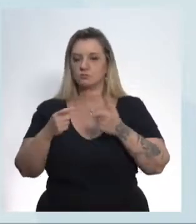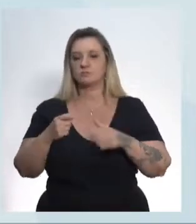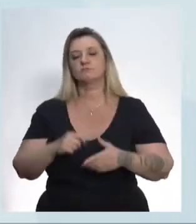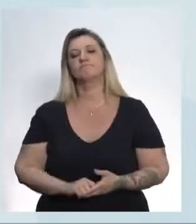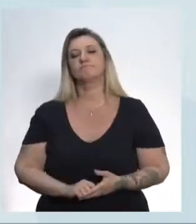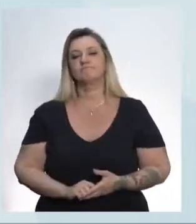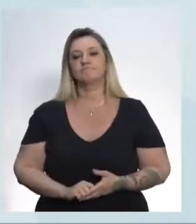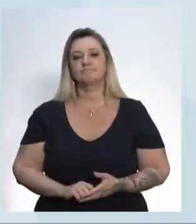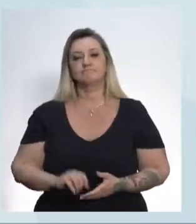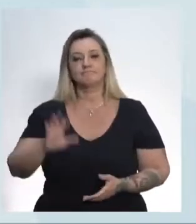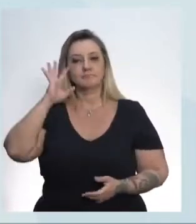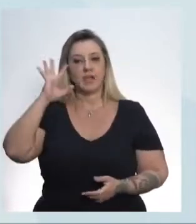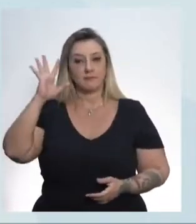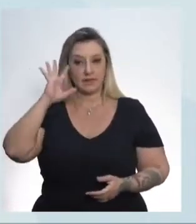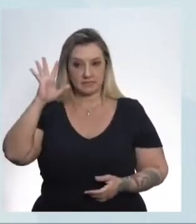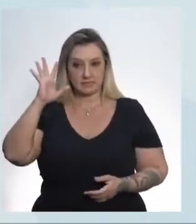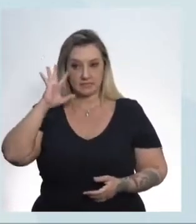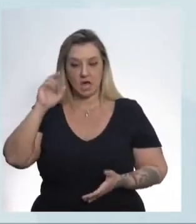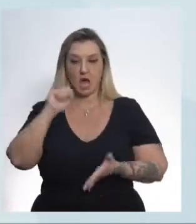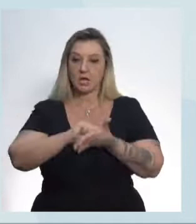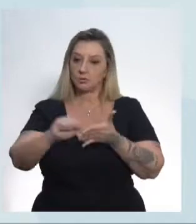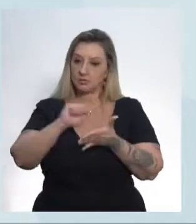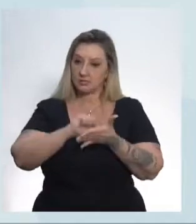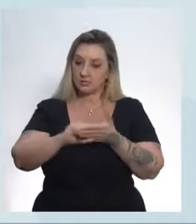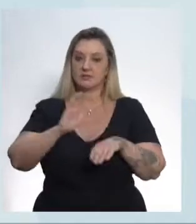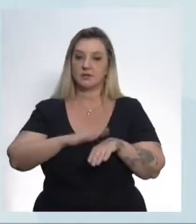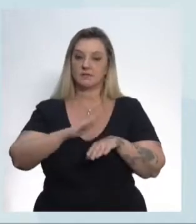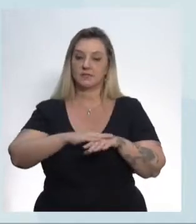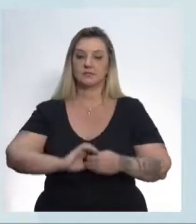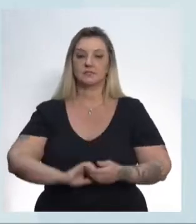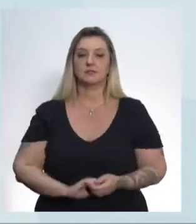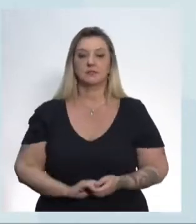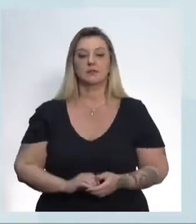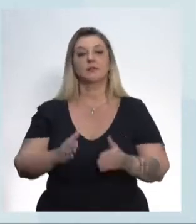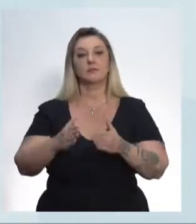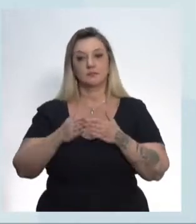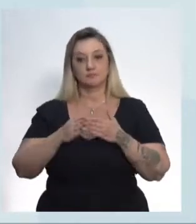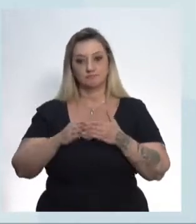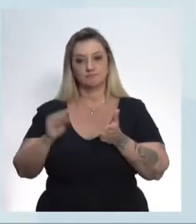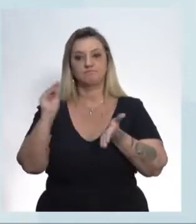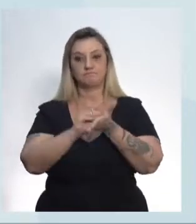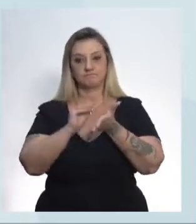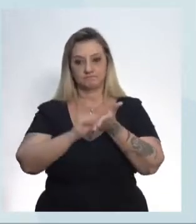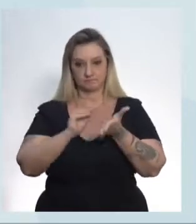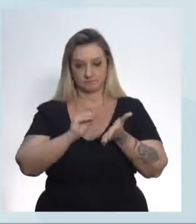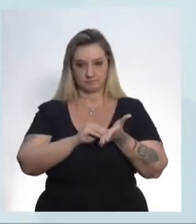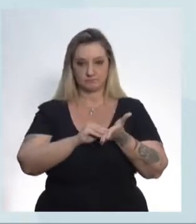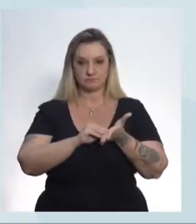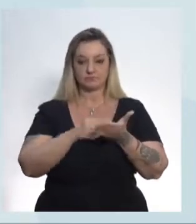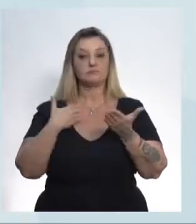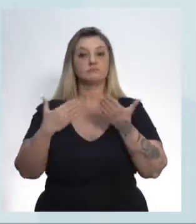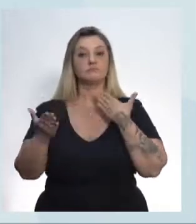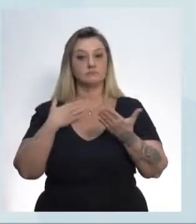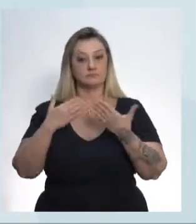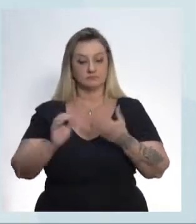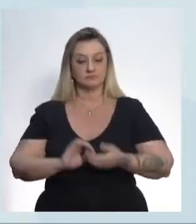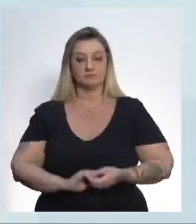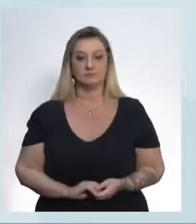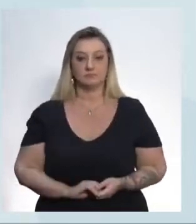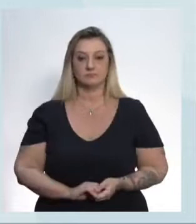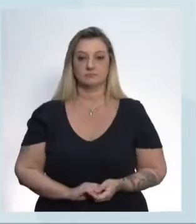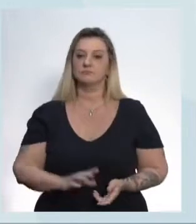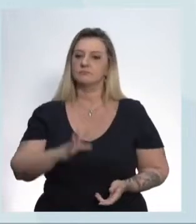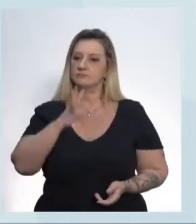fazer algumas reflexões, algumas anotações. Por favor, registre, né, no bate-papo, né, os